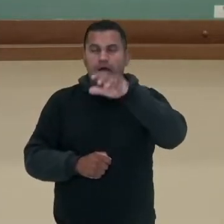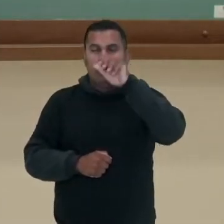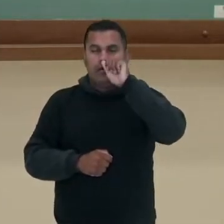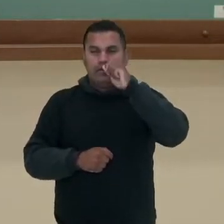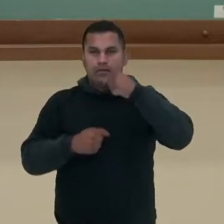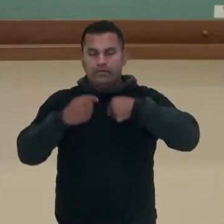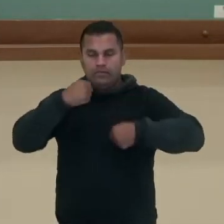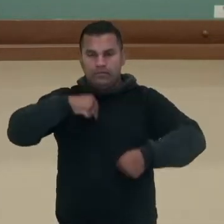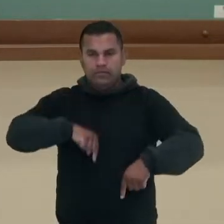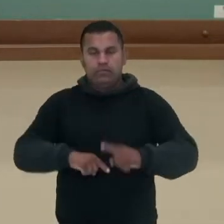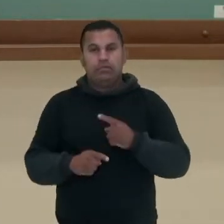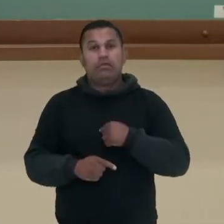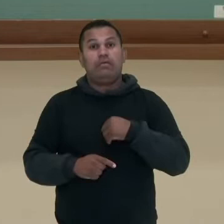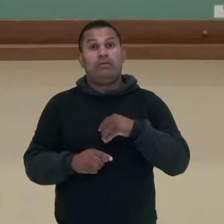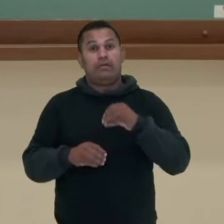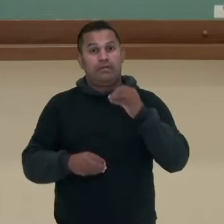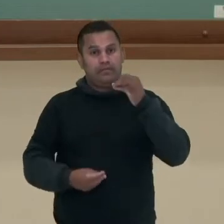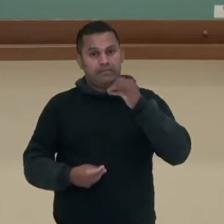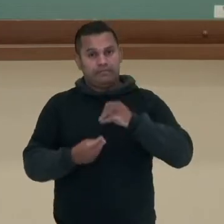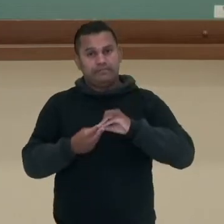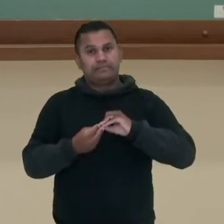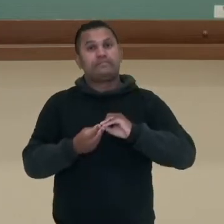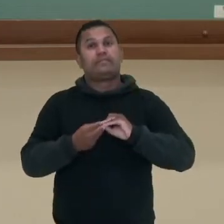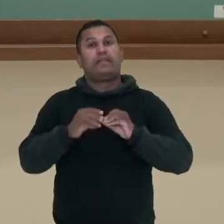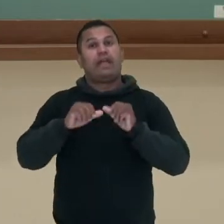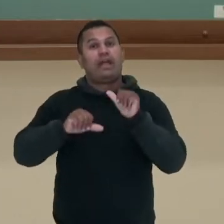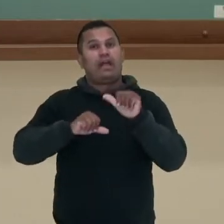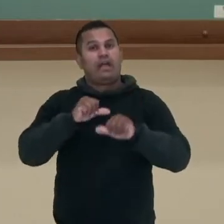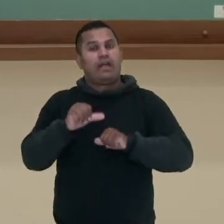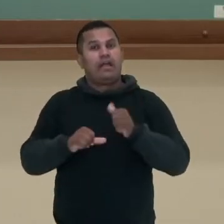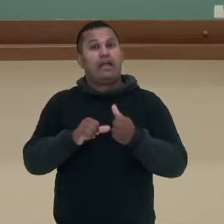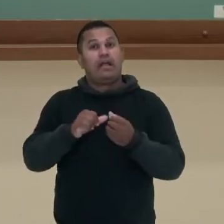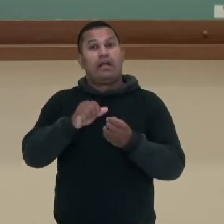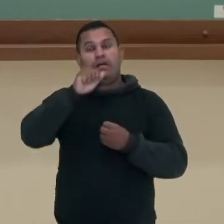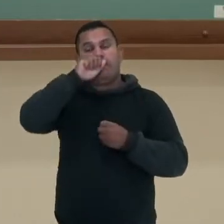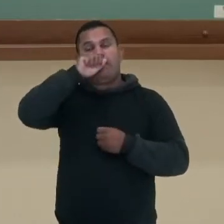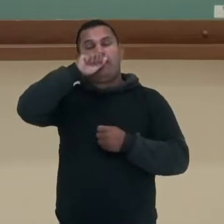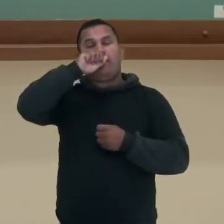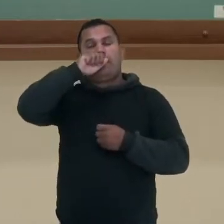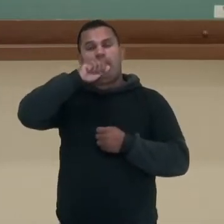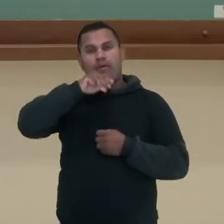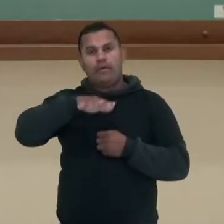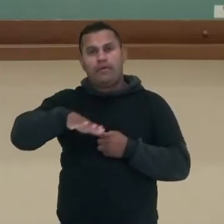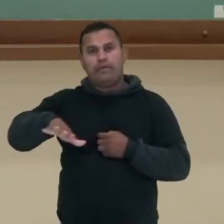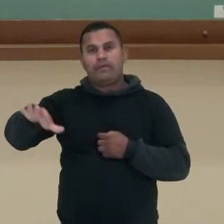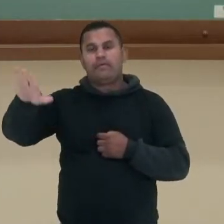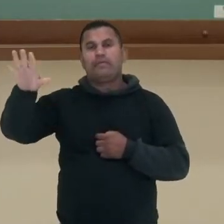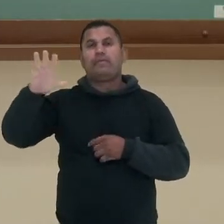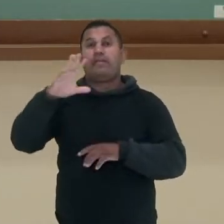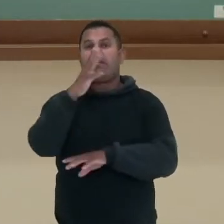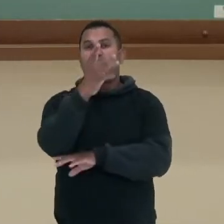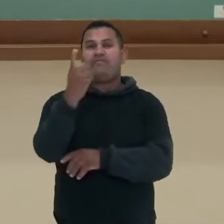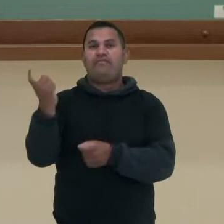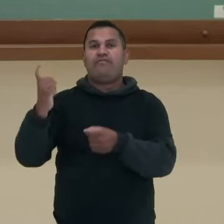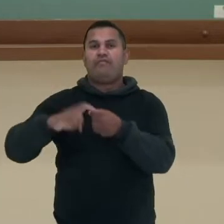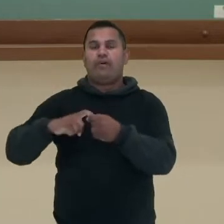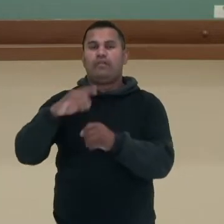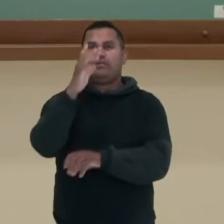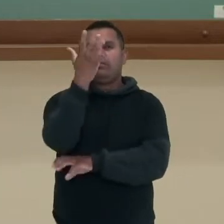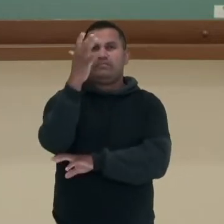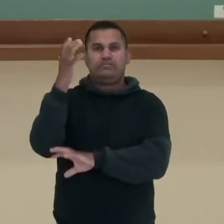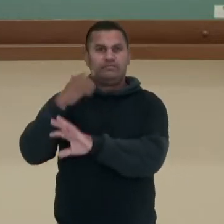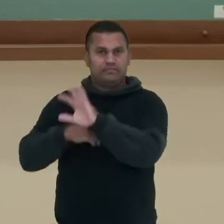plantas pegaram, transformaram em glicose. Nós, os animais, né? Pegamos esse carbono que estava em